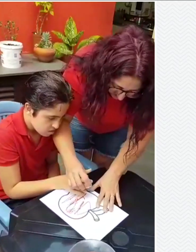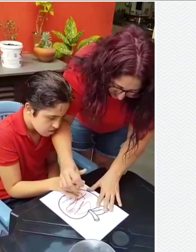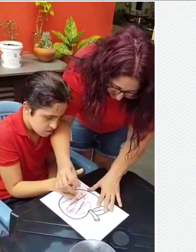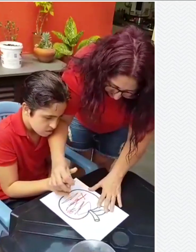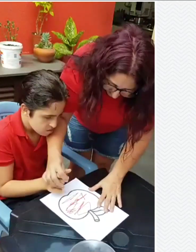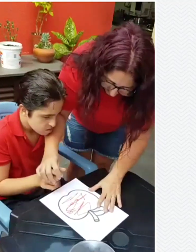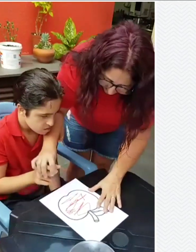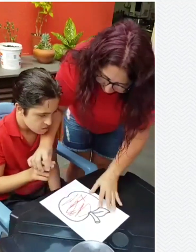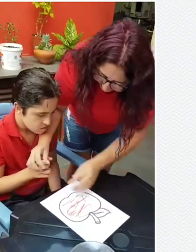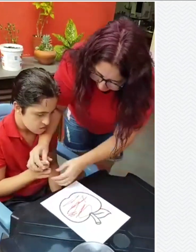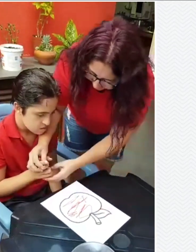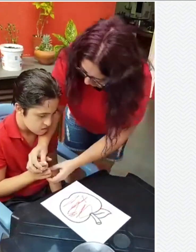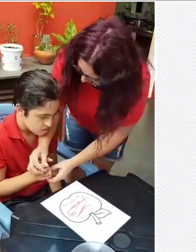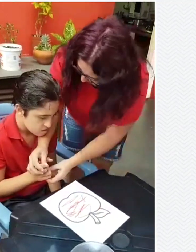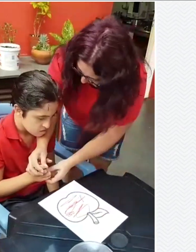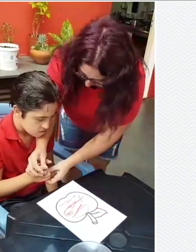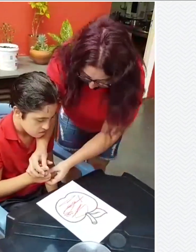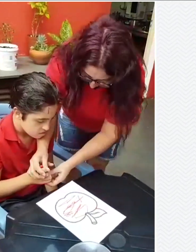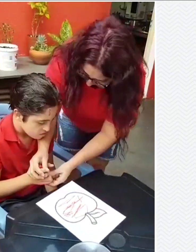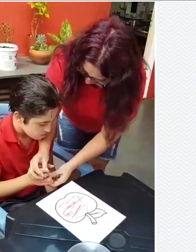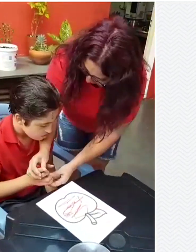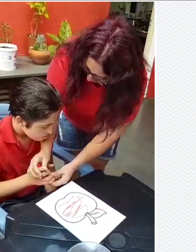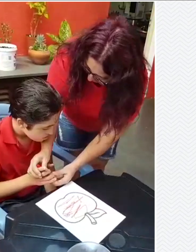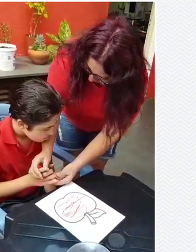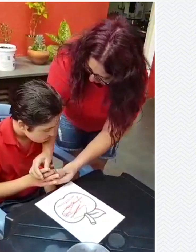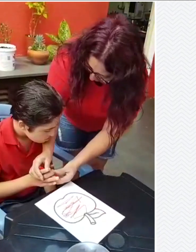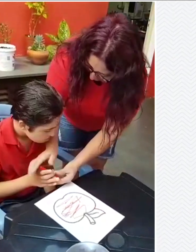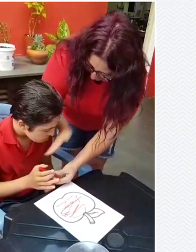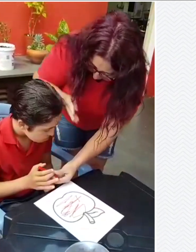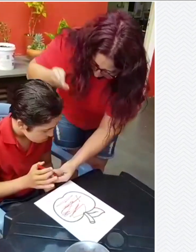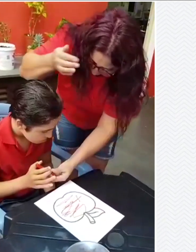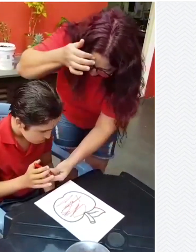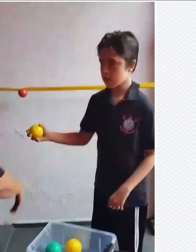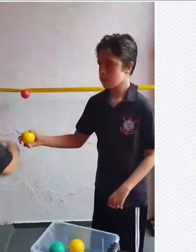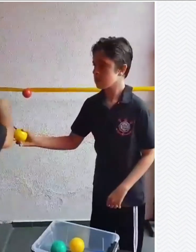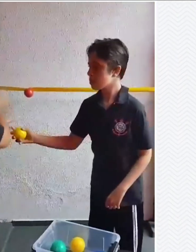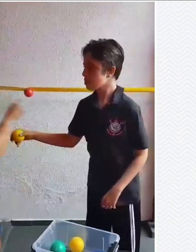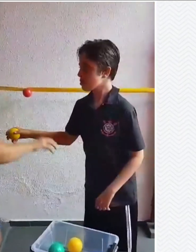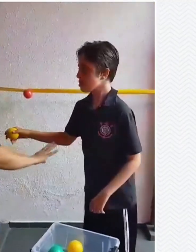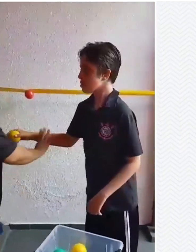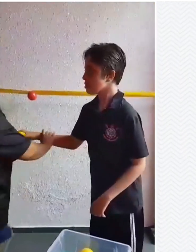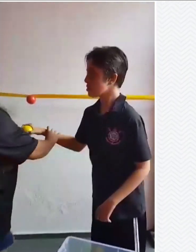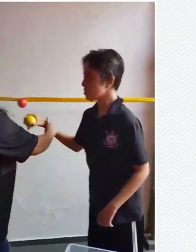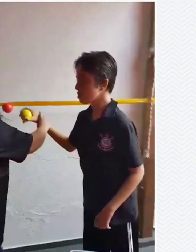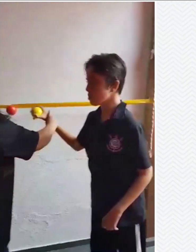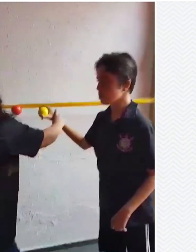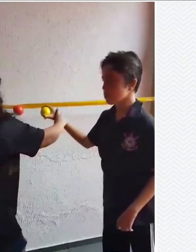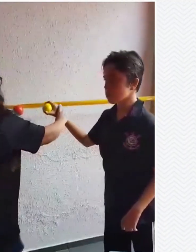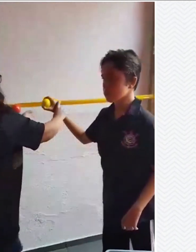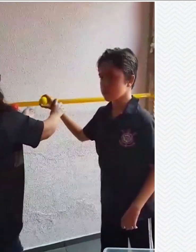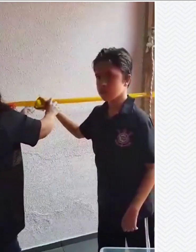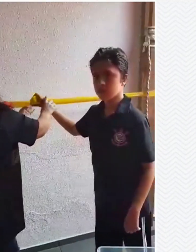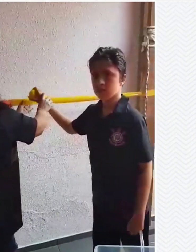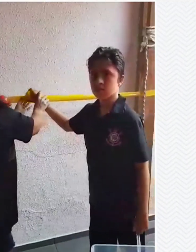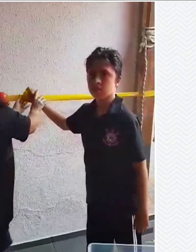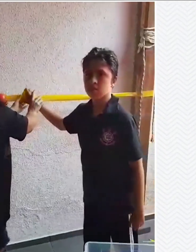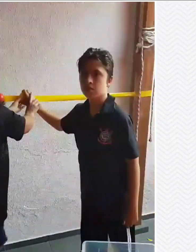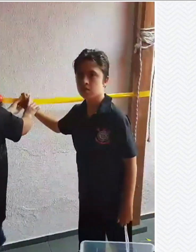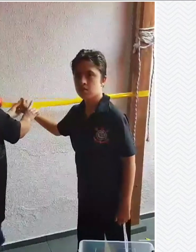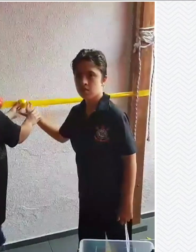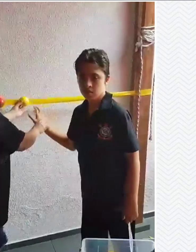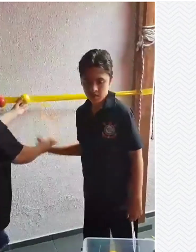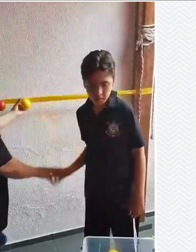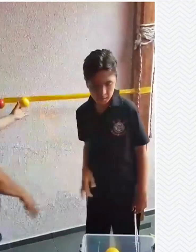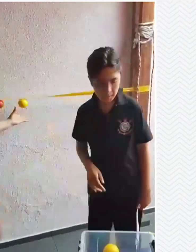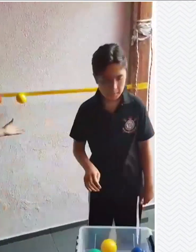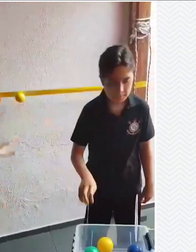conta, mas mergulhei e com o apoio dos professores e da escola, vem dando